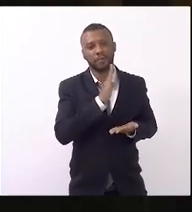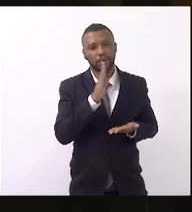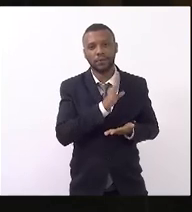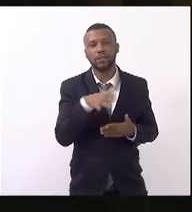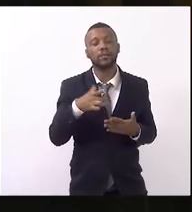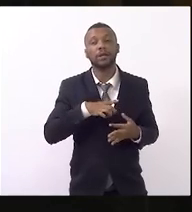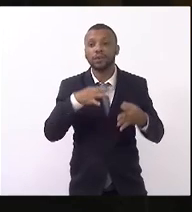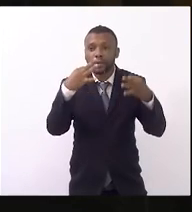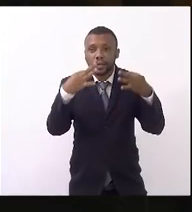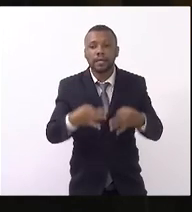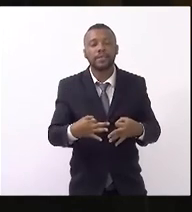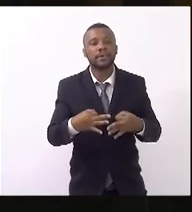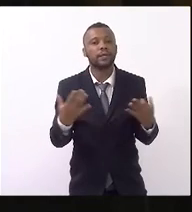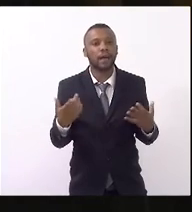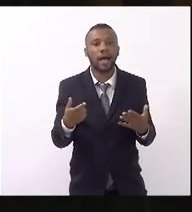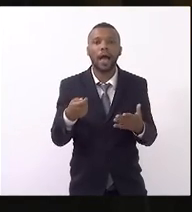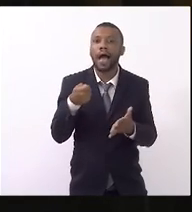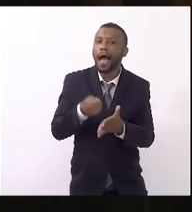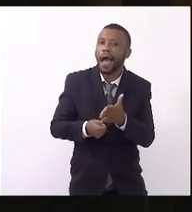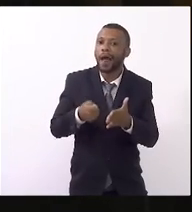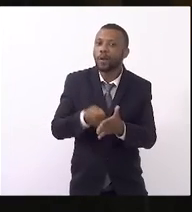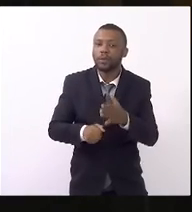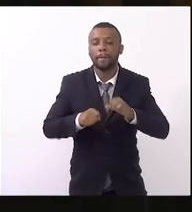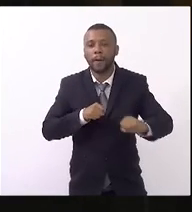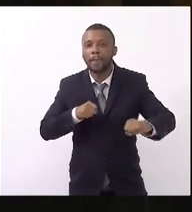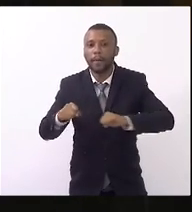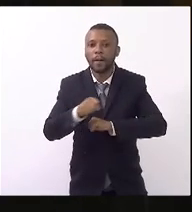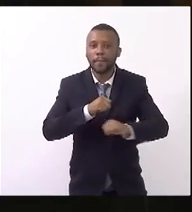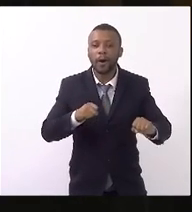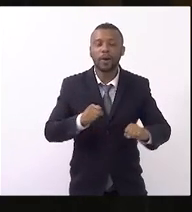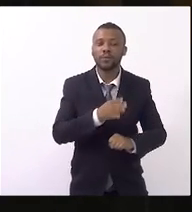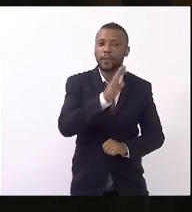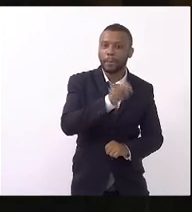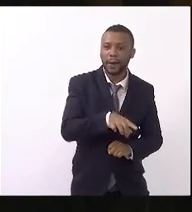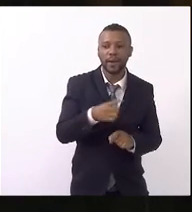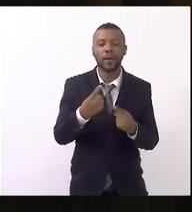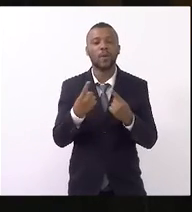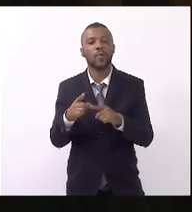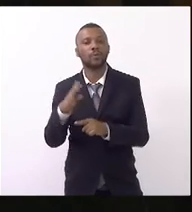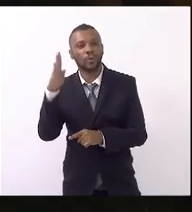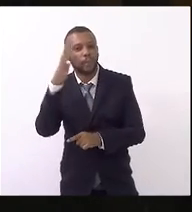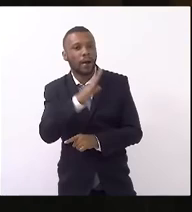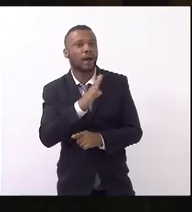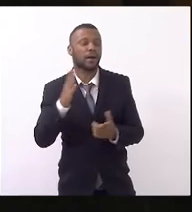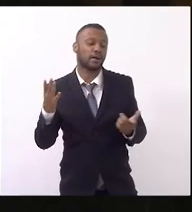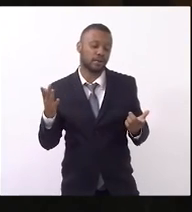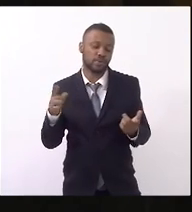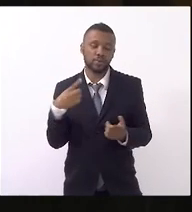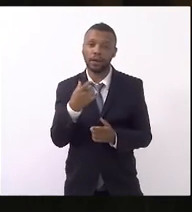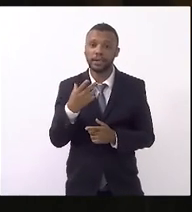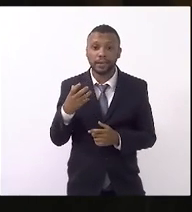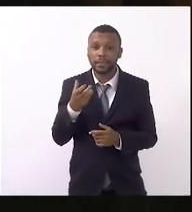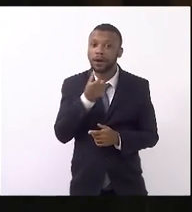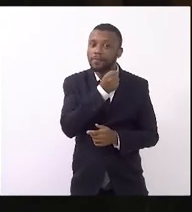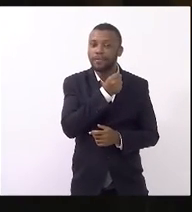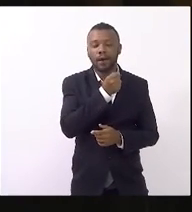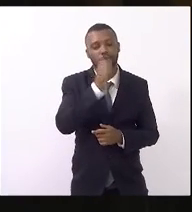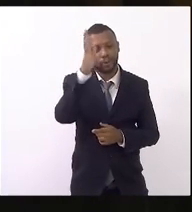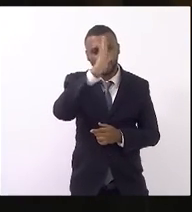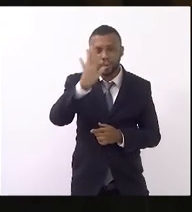certeza, é a luta do bem contra o mal, é a luta de nós salvarmos o nosso